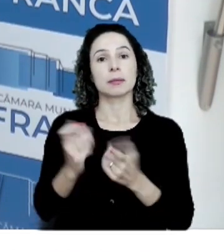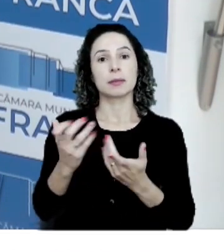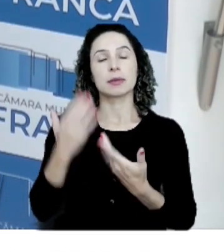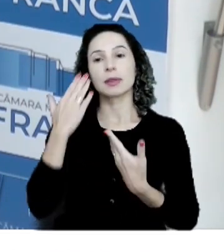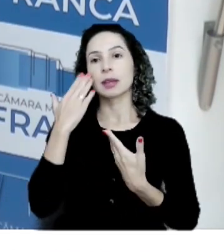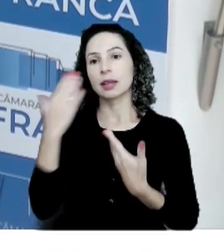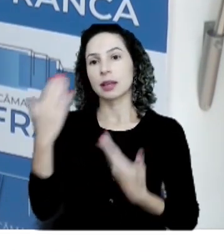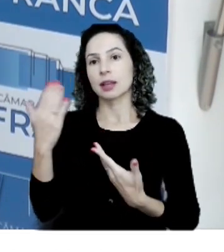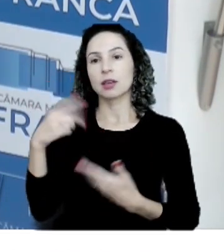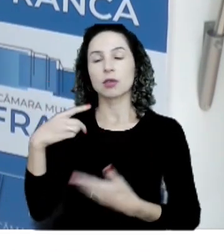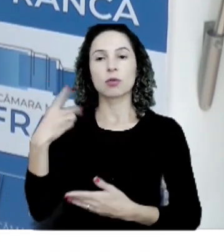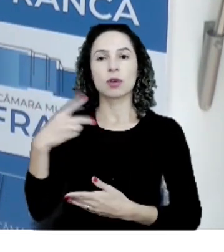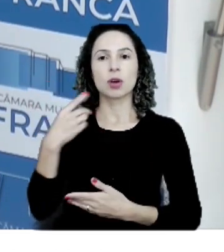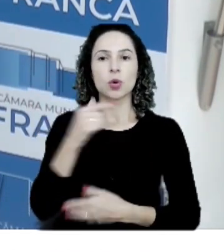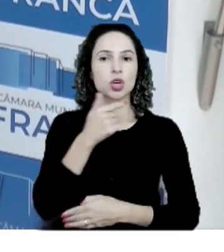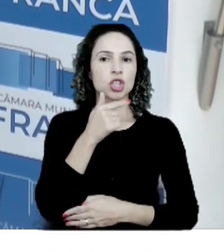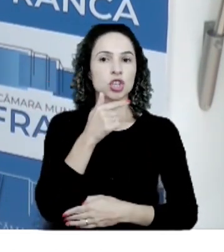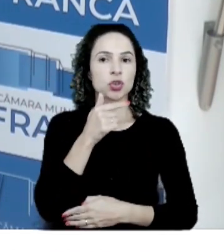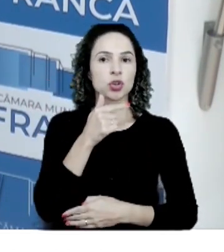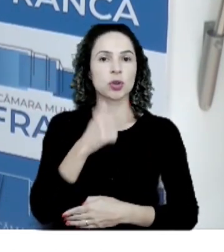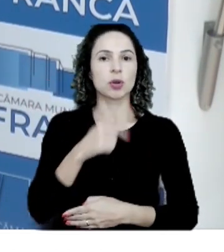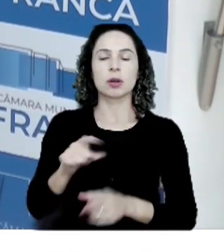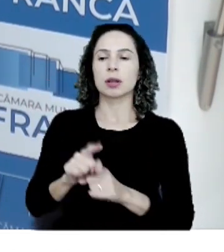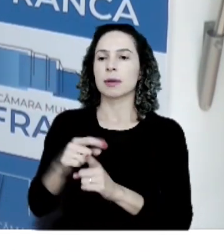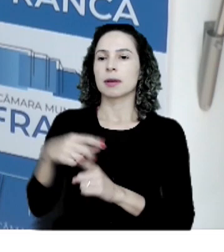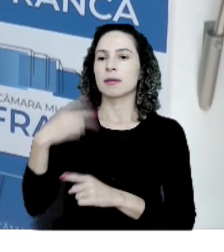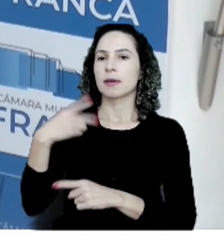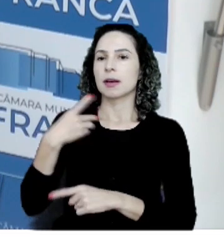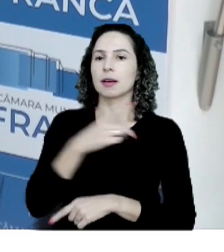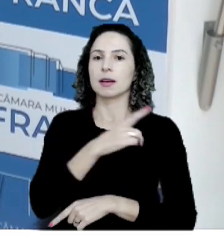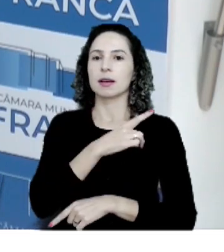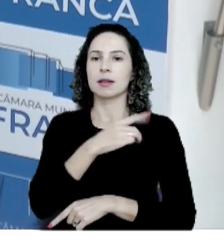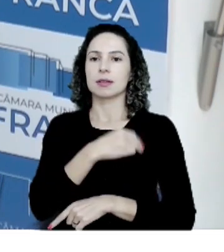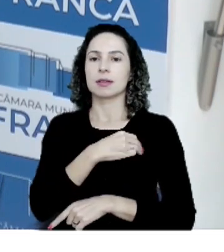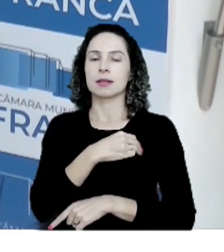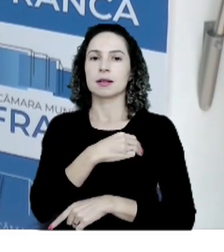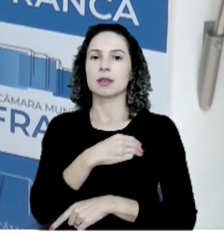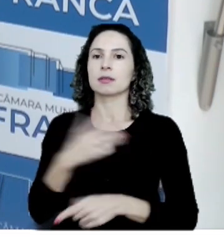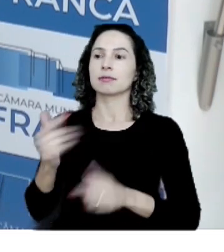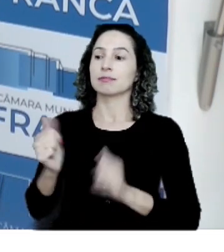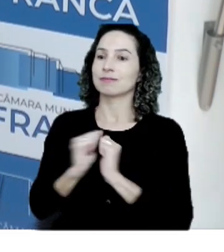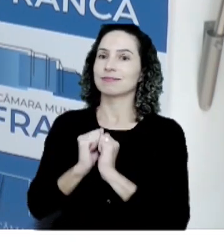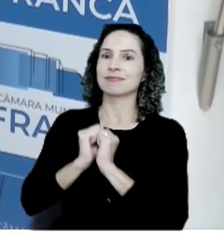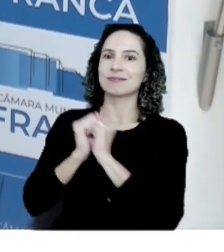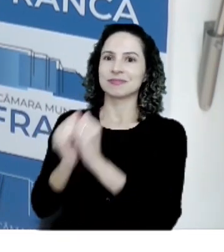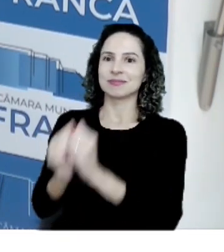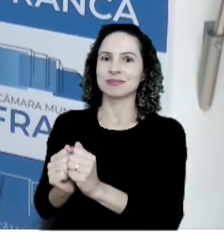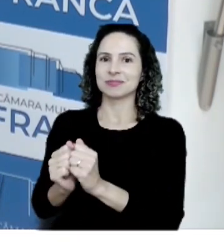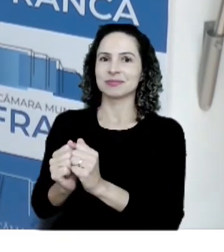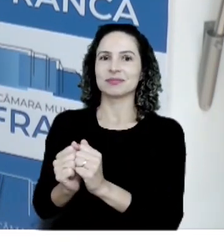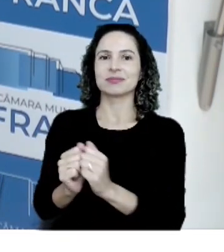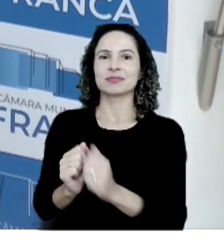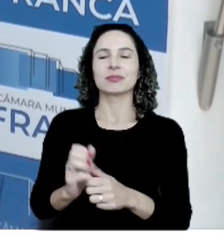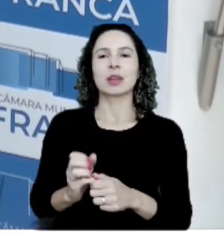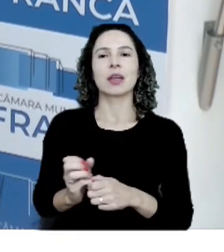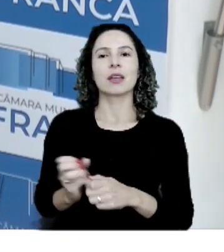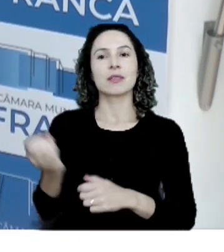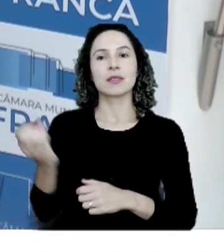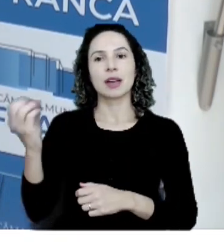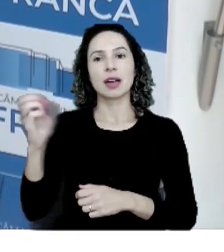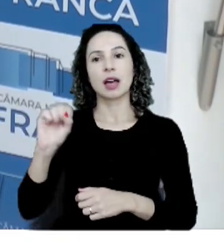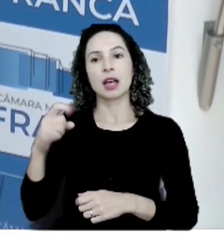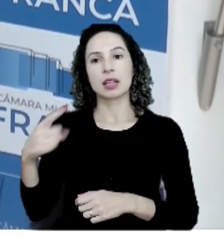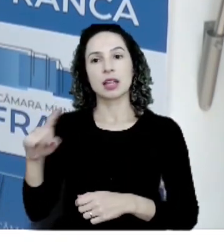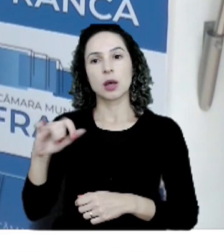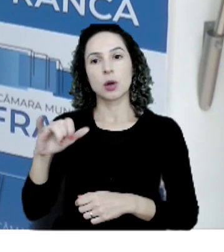agradecer ao vereador Gilson Pelizzaro e o vereador Della Mota pela companhia em nossa viagem a São José do Rio